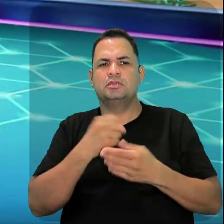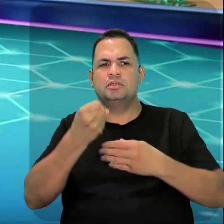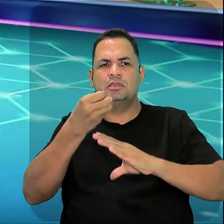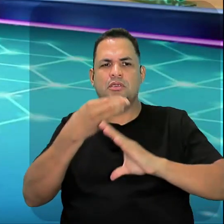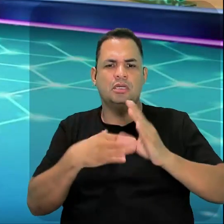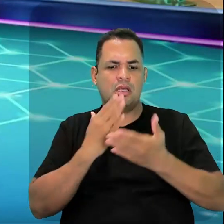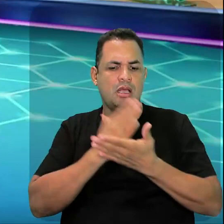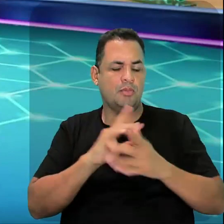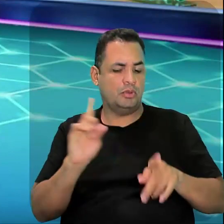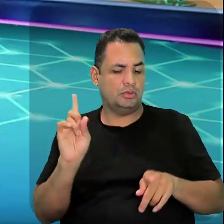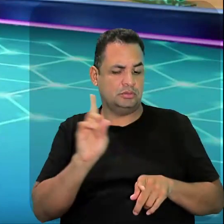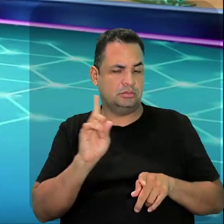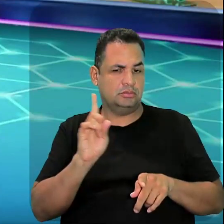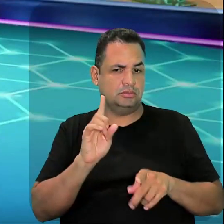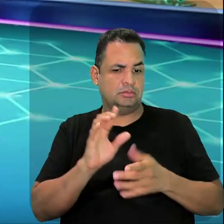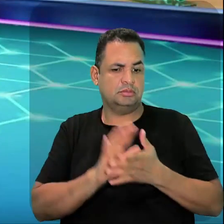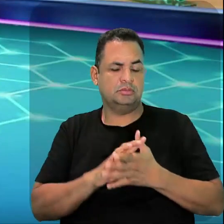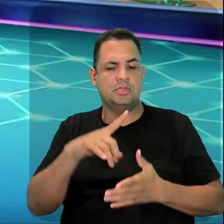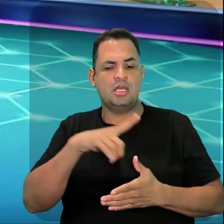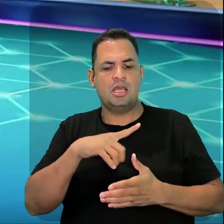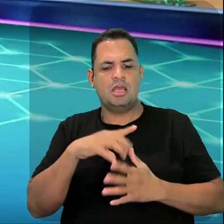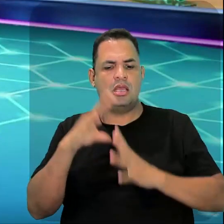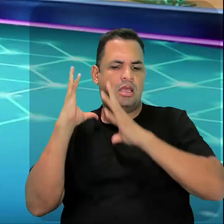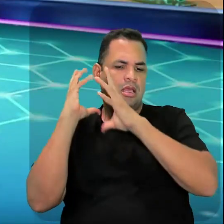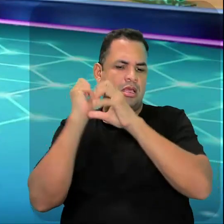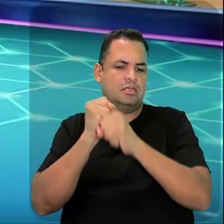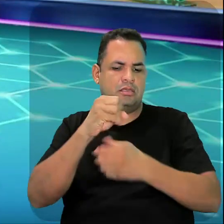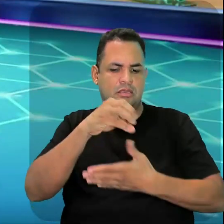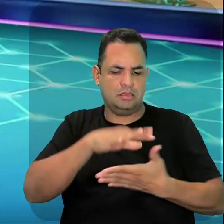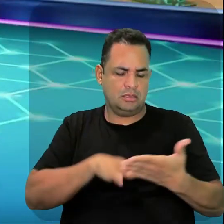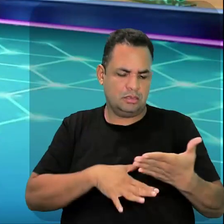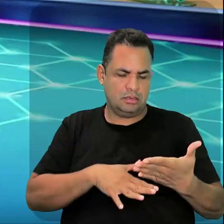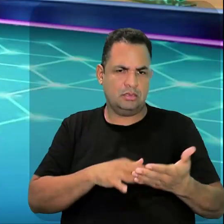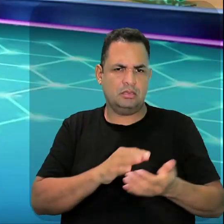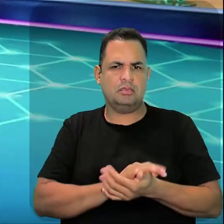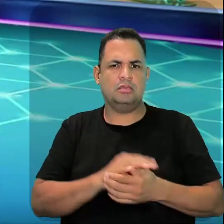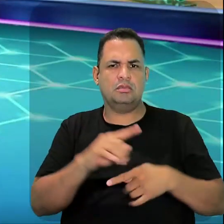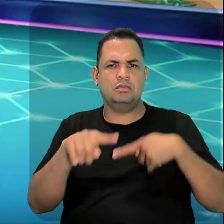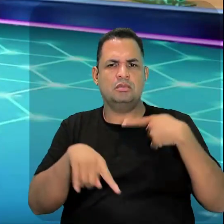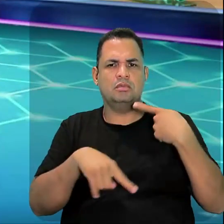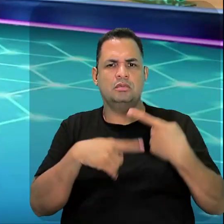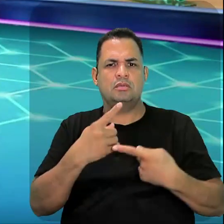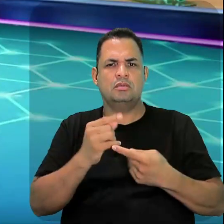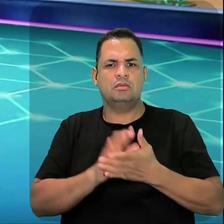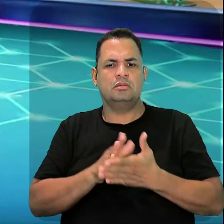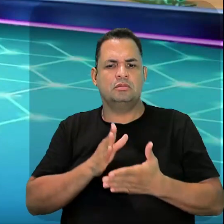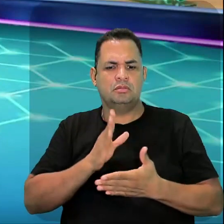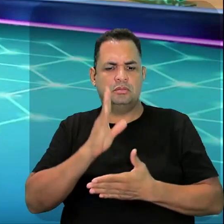acabou? Não, ainda tem a revisão, tem a atividade e depois vocês já